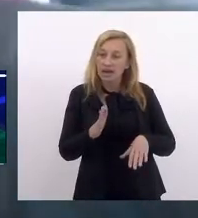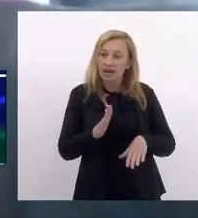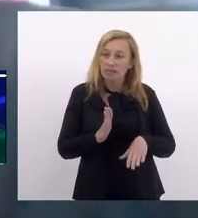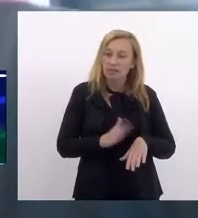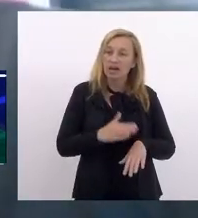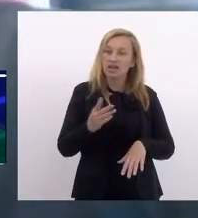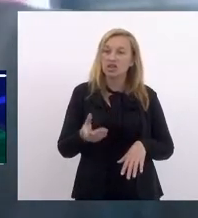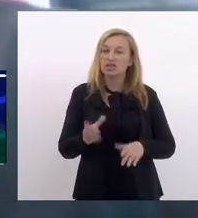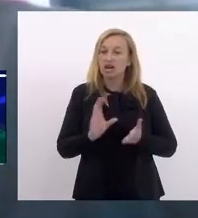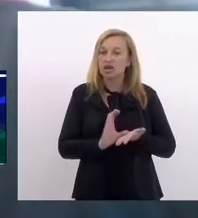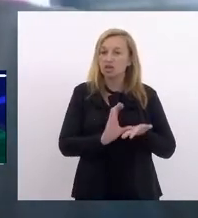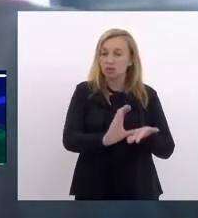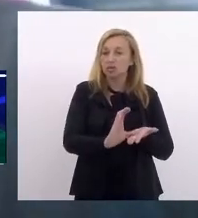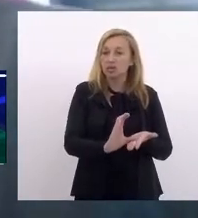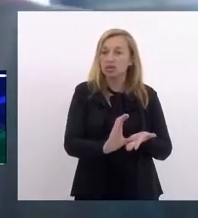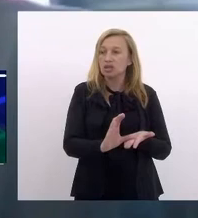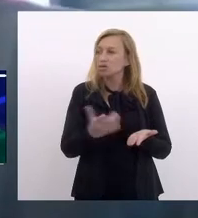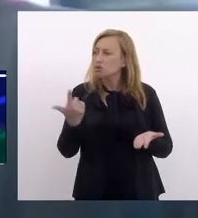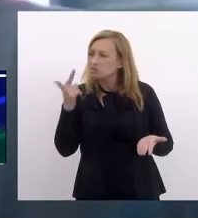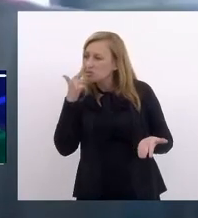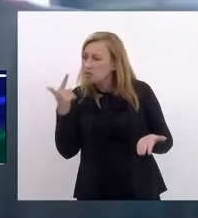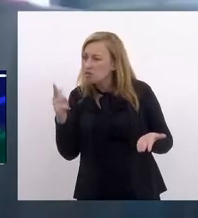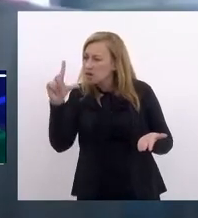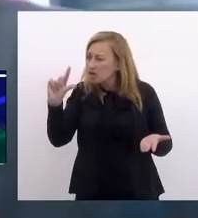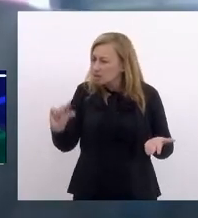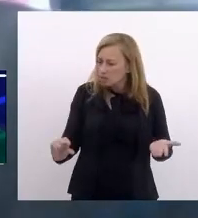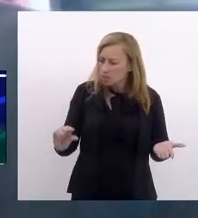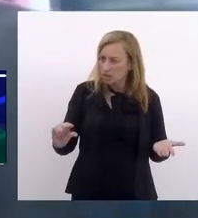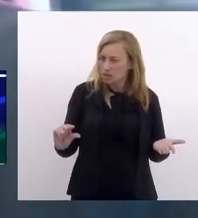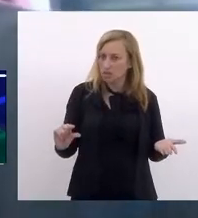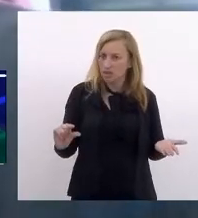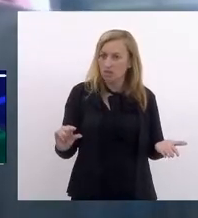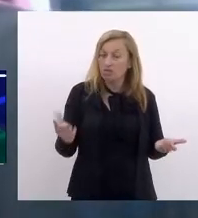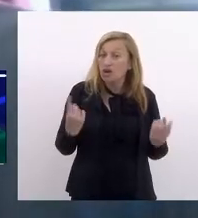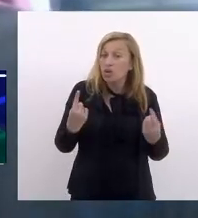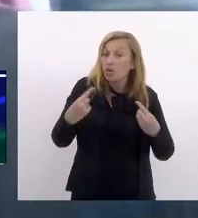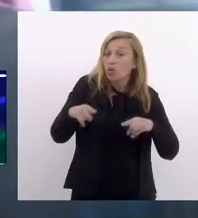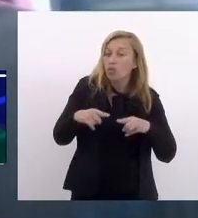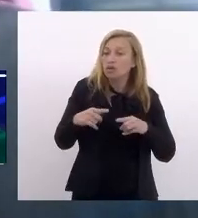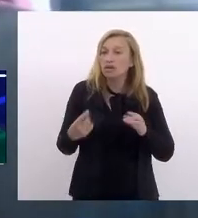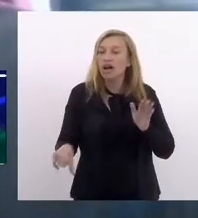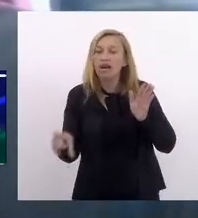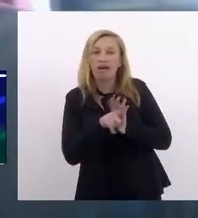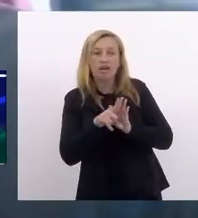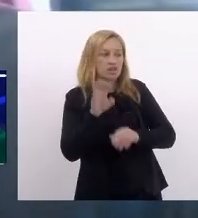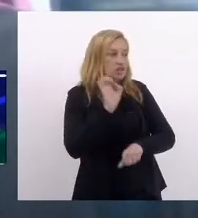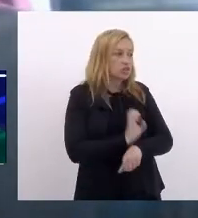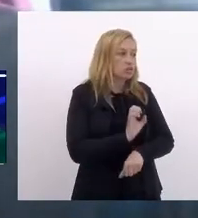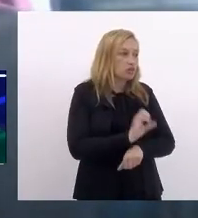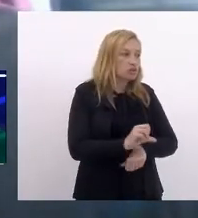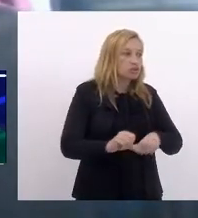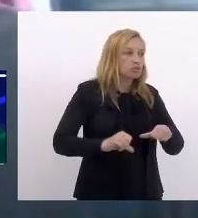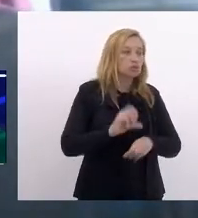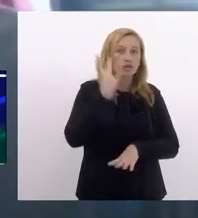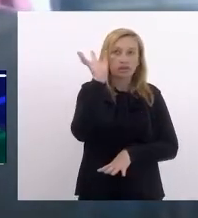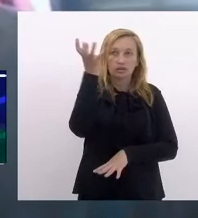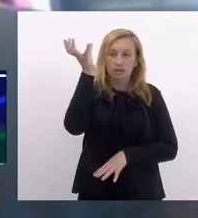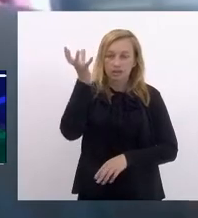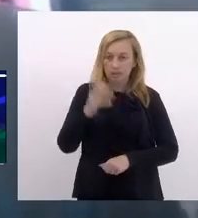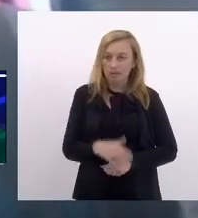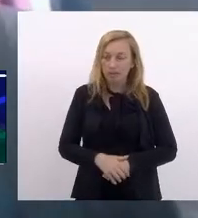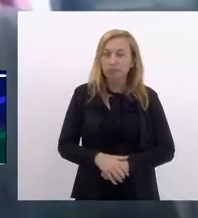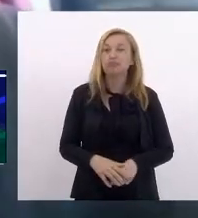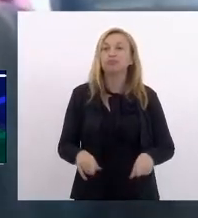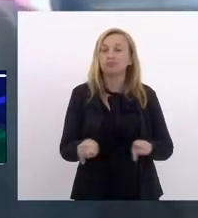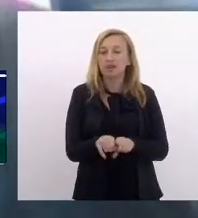condicionar a redução das emissões vai contra a Lei Estadual de Mudanças Climáticas e